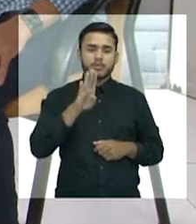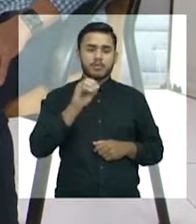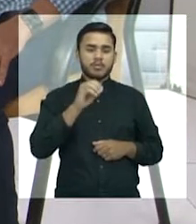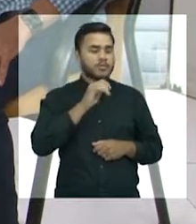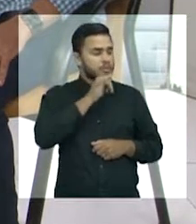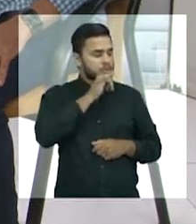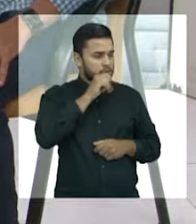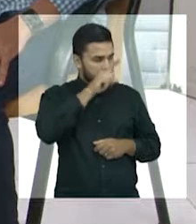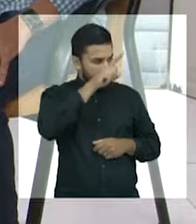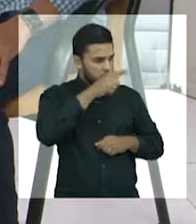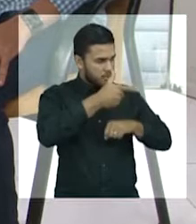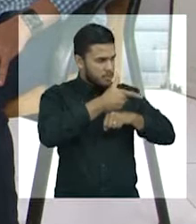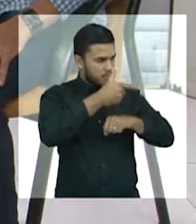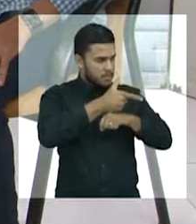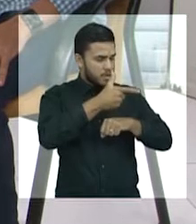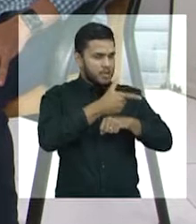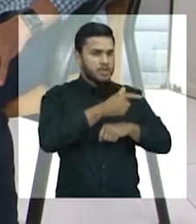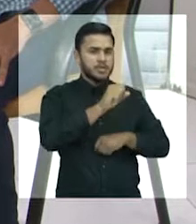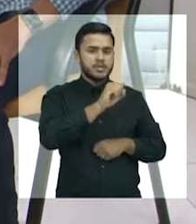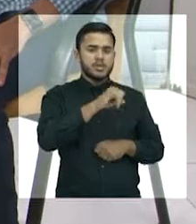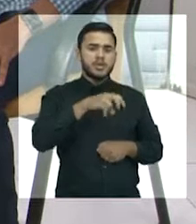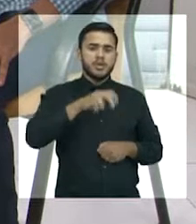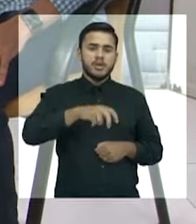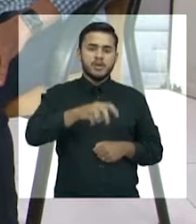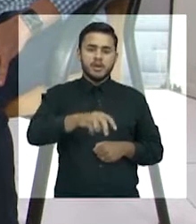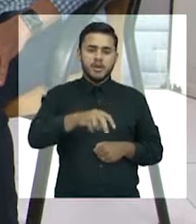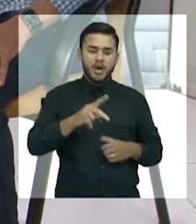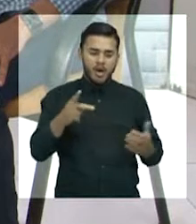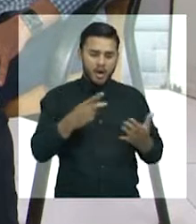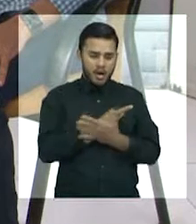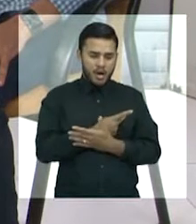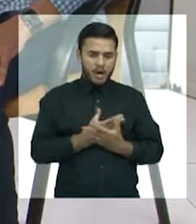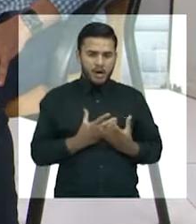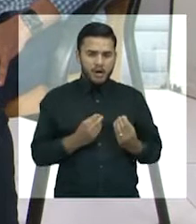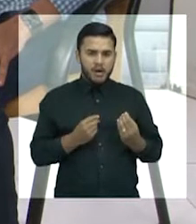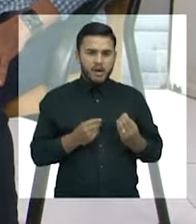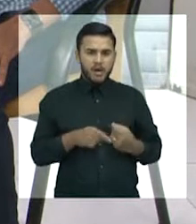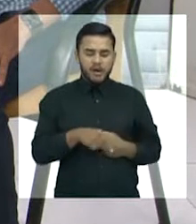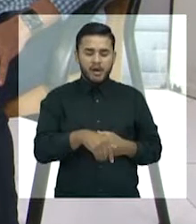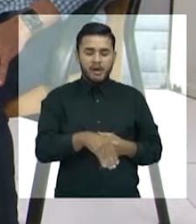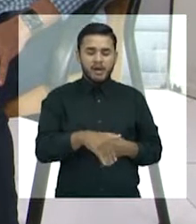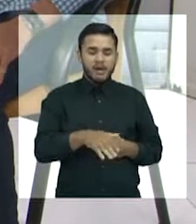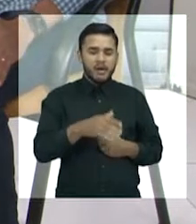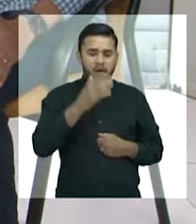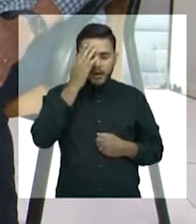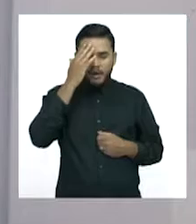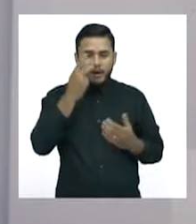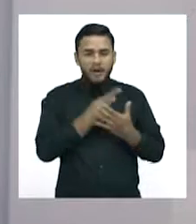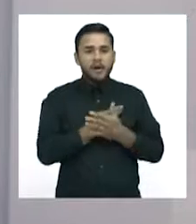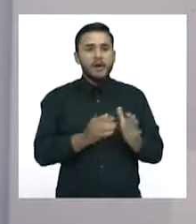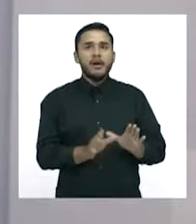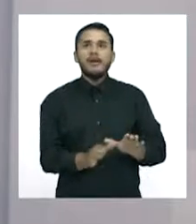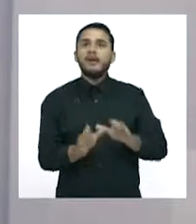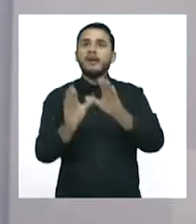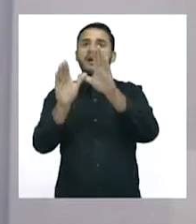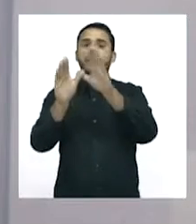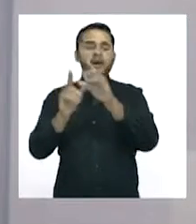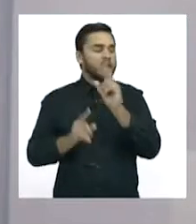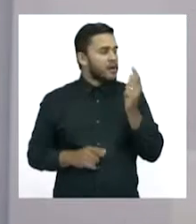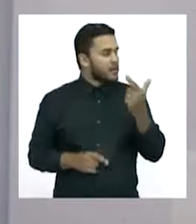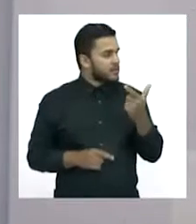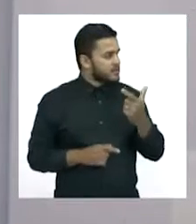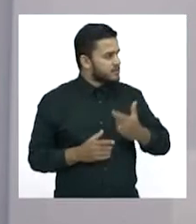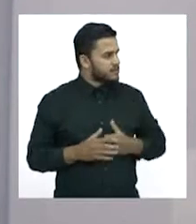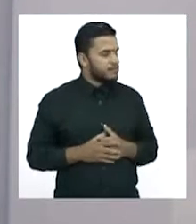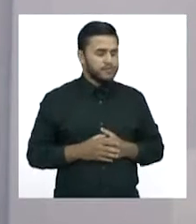por exemplo, se você caminhar assim, pode até pisar num pombo que eles não estão nem aí, né? É o que a gente fala.